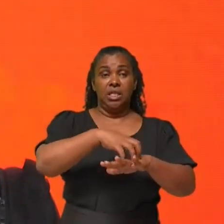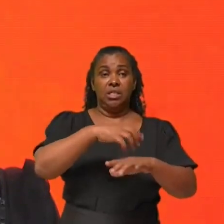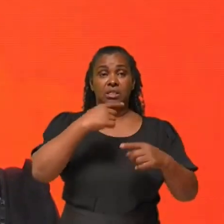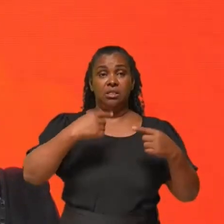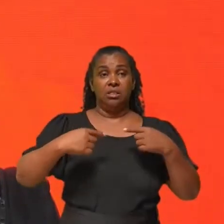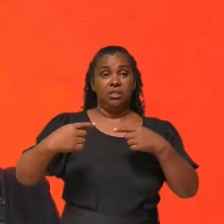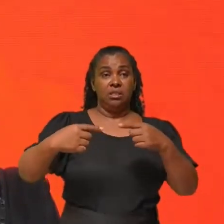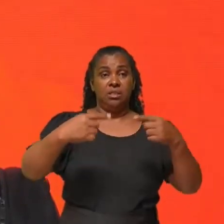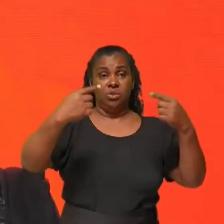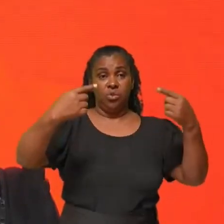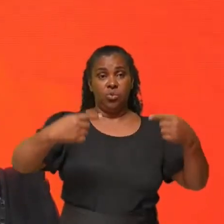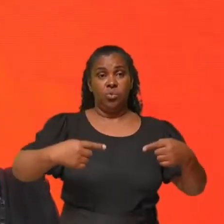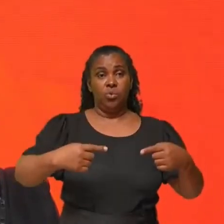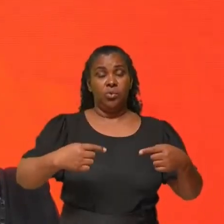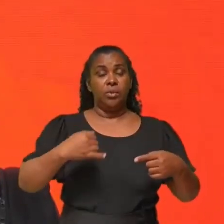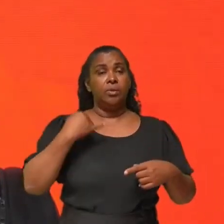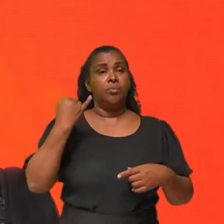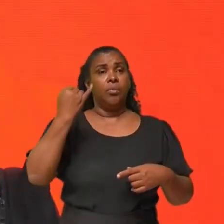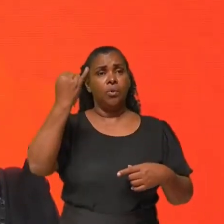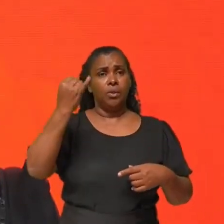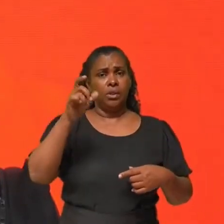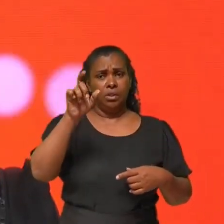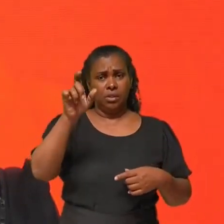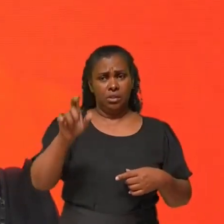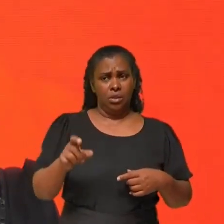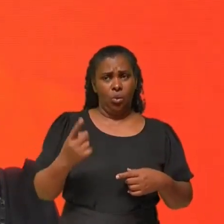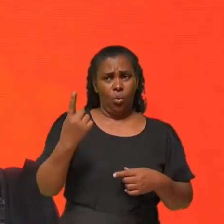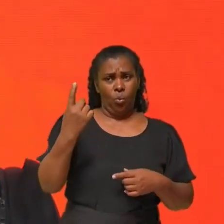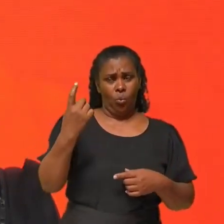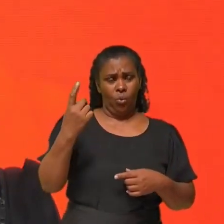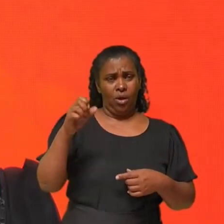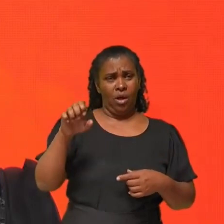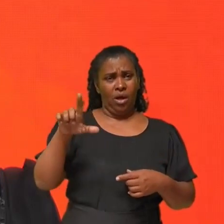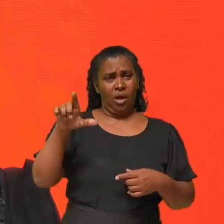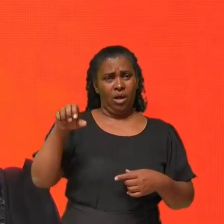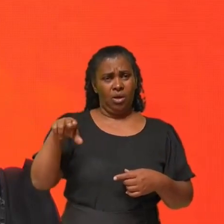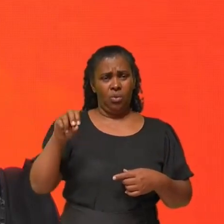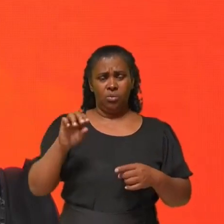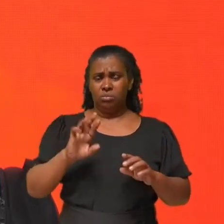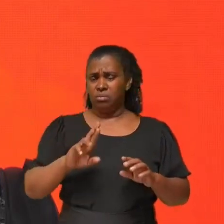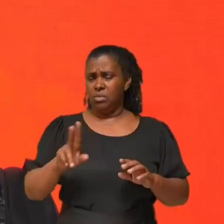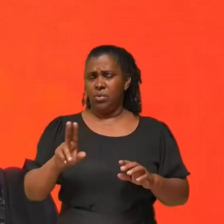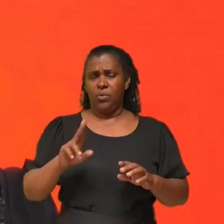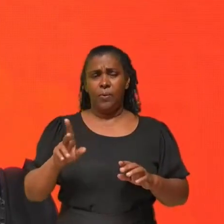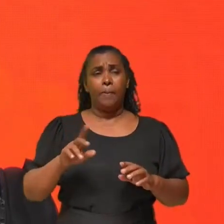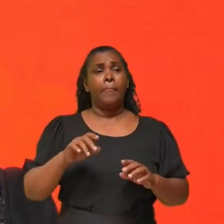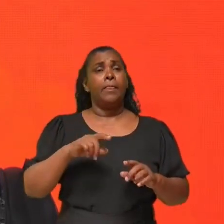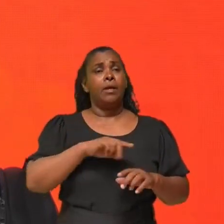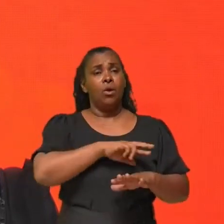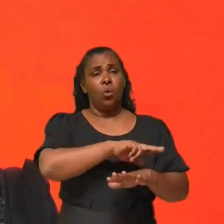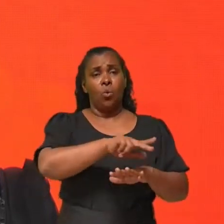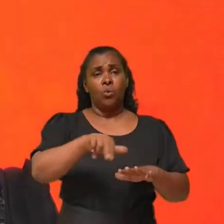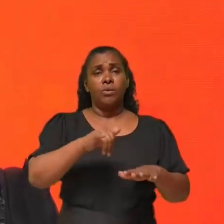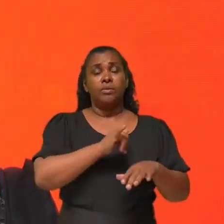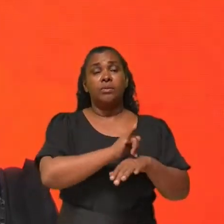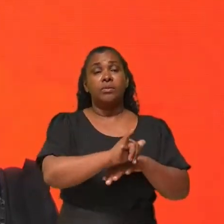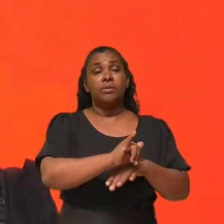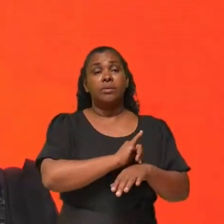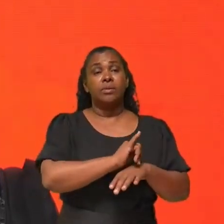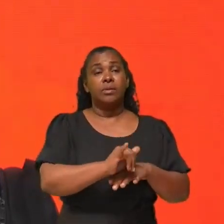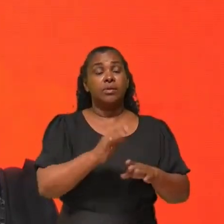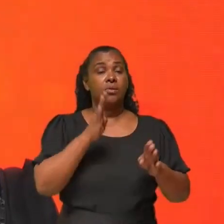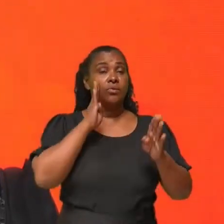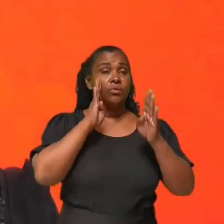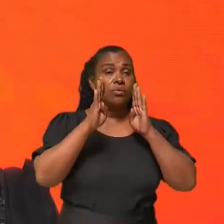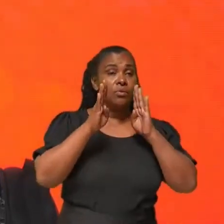Musk. Ou outras ferramentas não foram fundamentais para a estabilização de democracias no mundo, como o próprio Facebook, como o processo que nós vivemos há 10